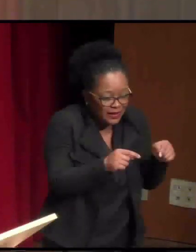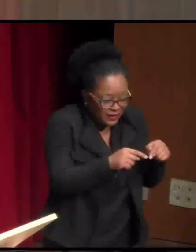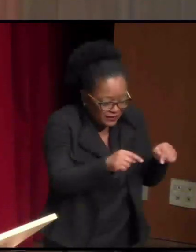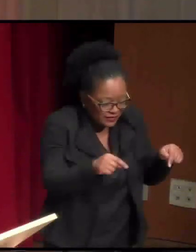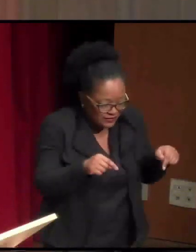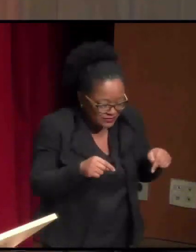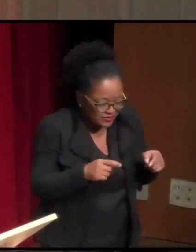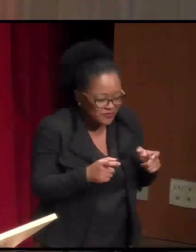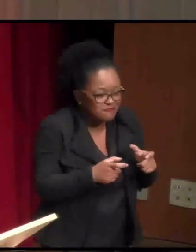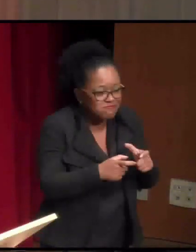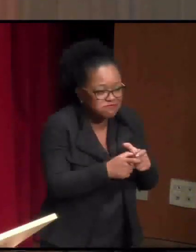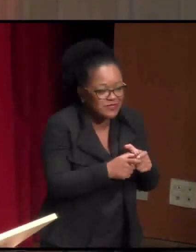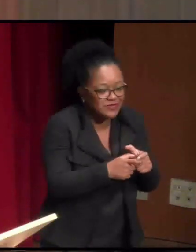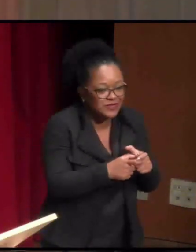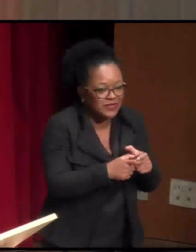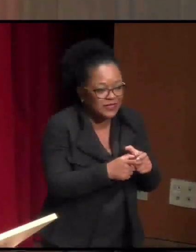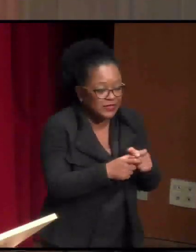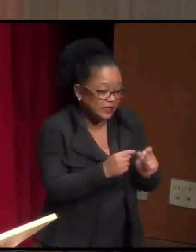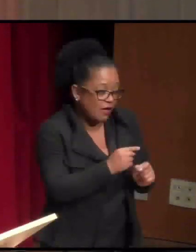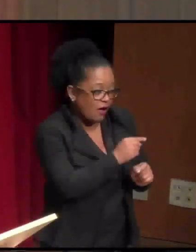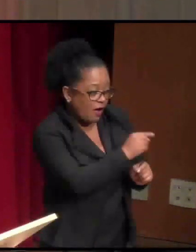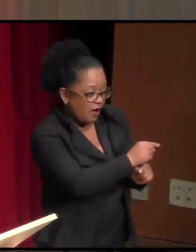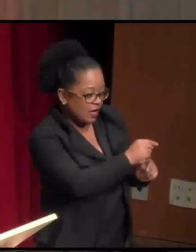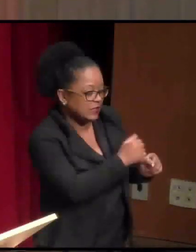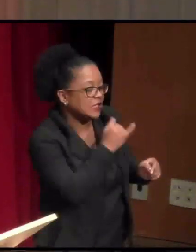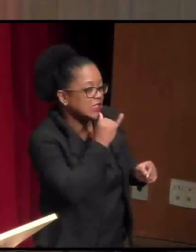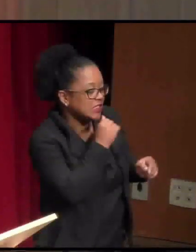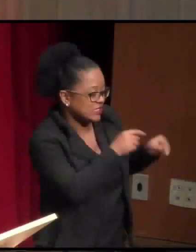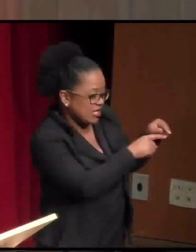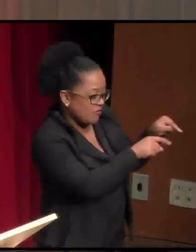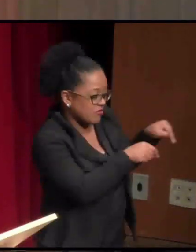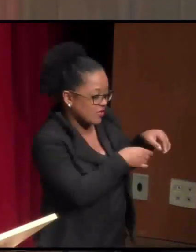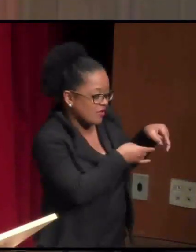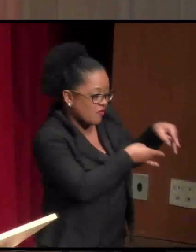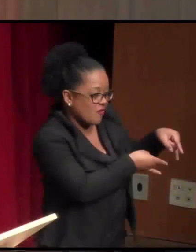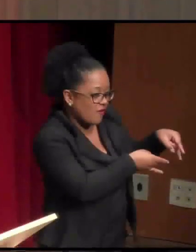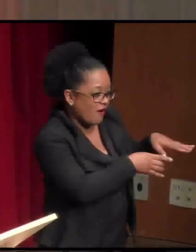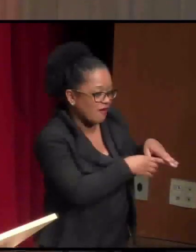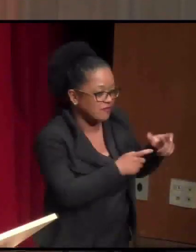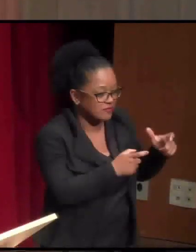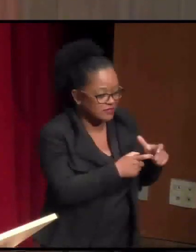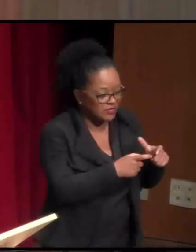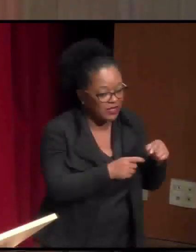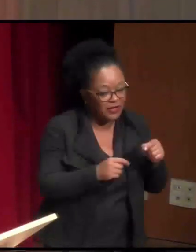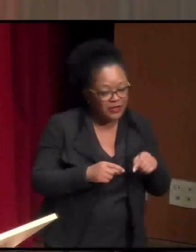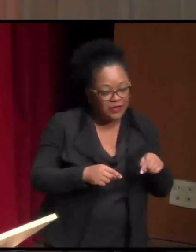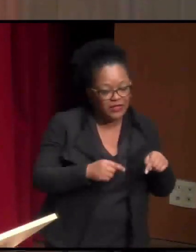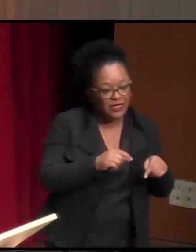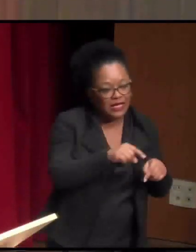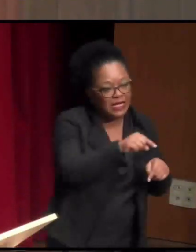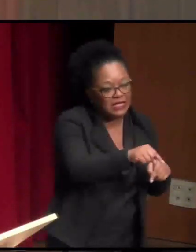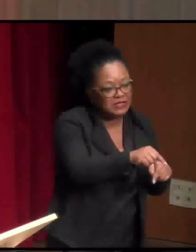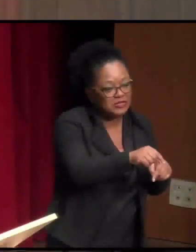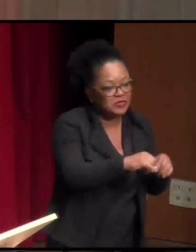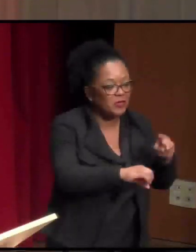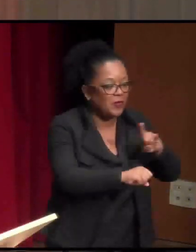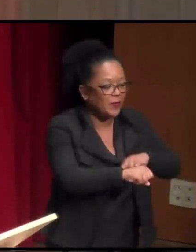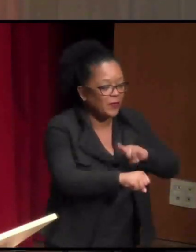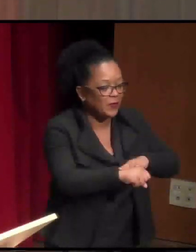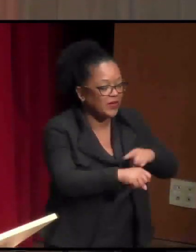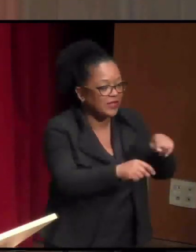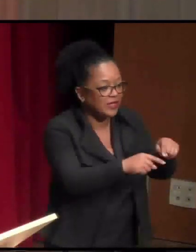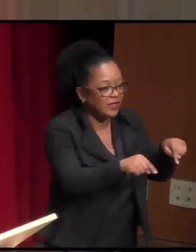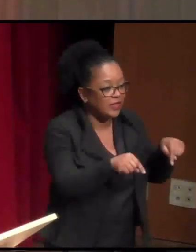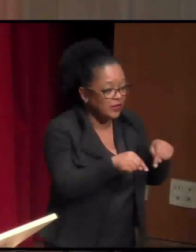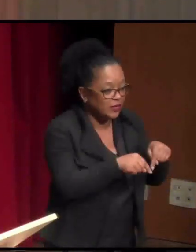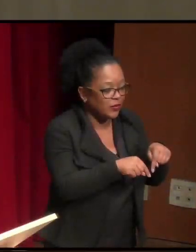pastor Vinícius está era meu quarto. Aqui, cozinha, assim, uma entradinha para a cozinha ali, e ali o banheiro. Então no meu quarto só